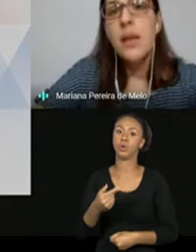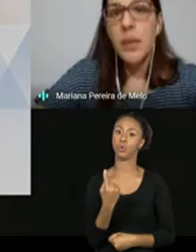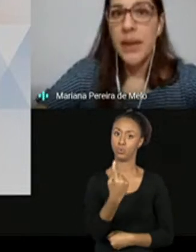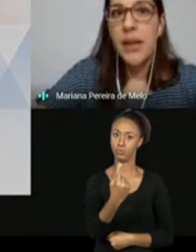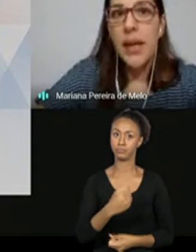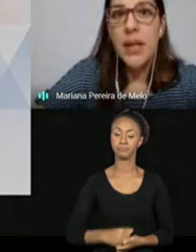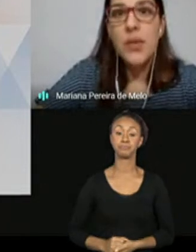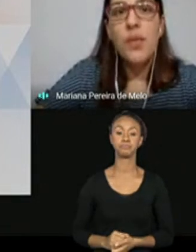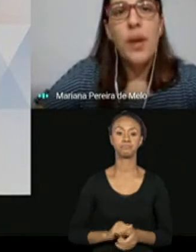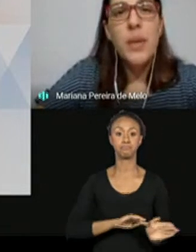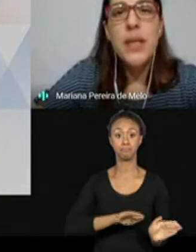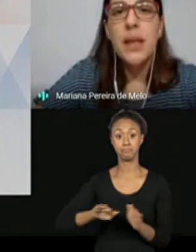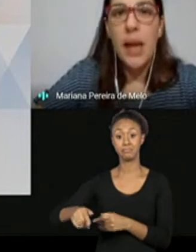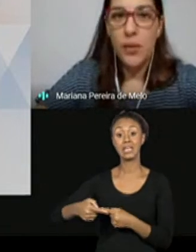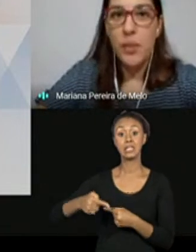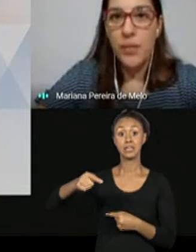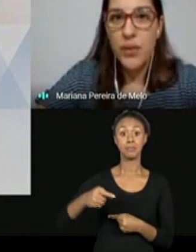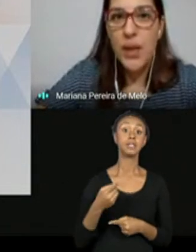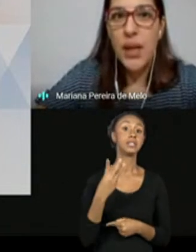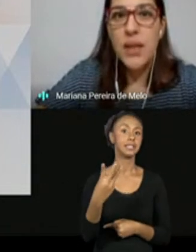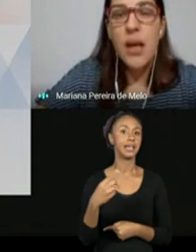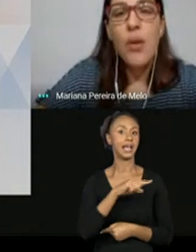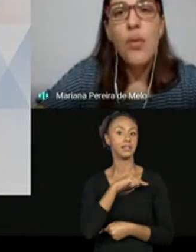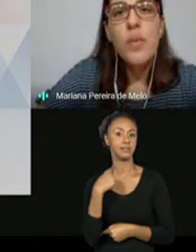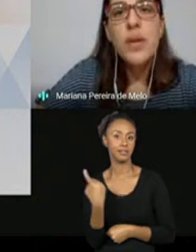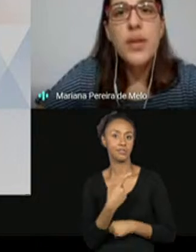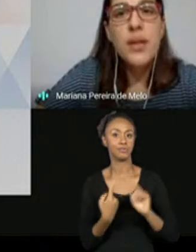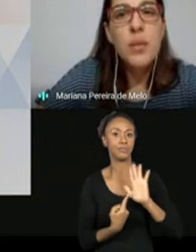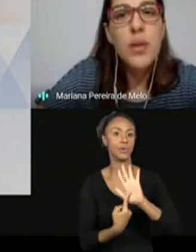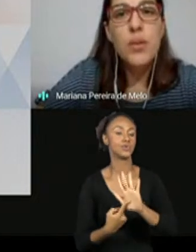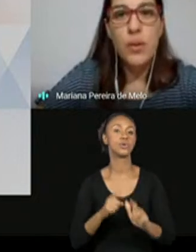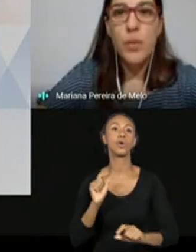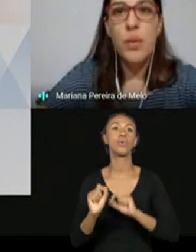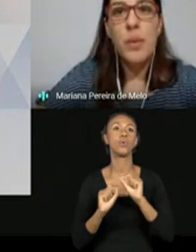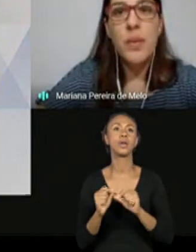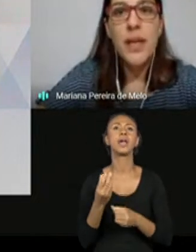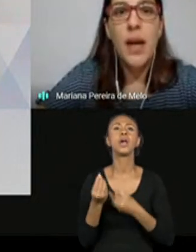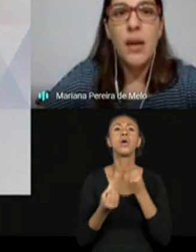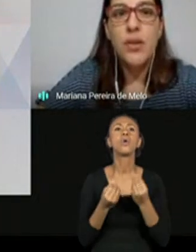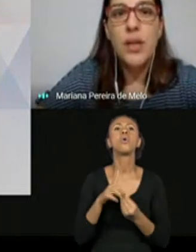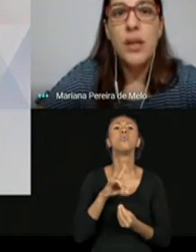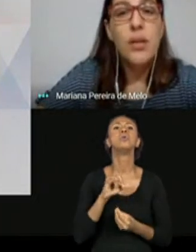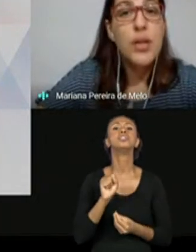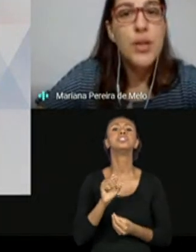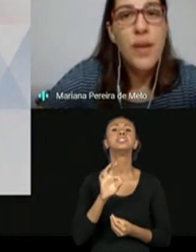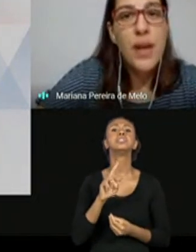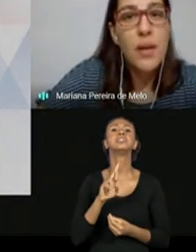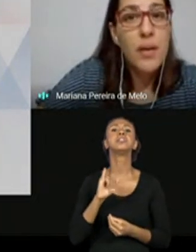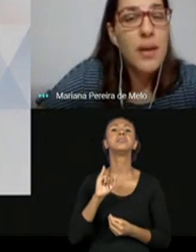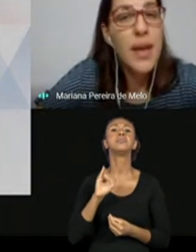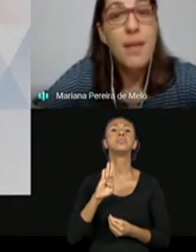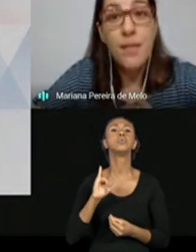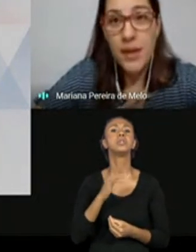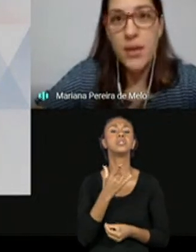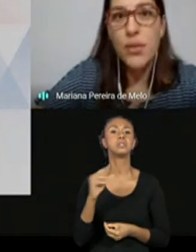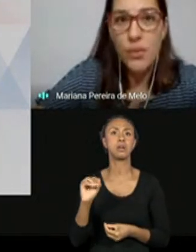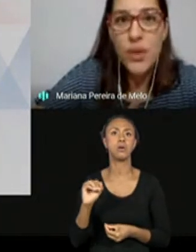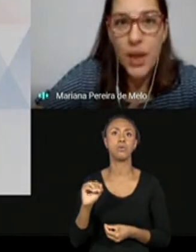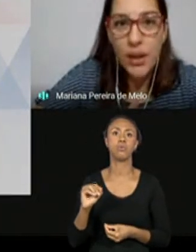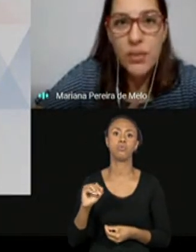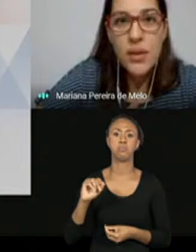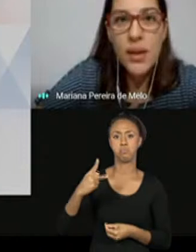Na semana 3, foi apresentado para vocês algumas distribuições de probabilidade. Então, a gente vai rever